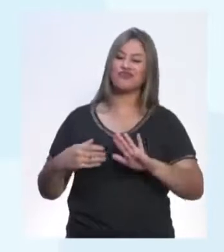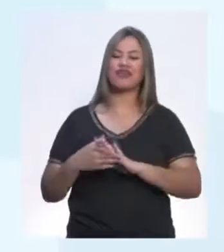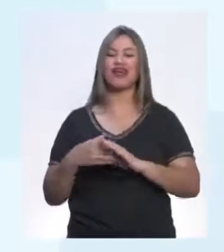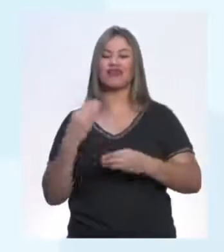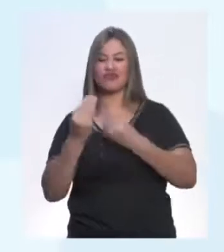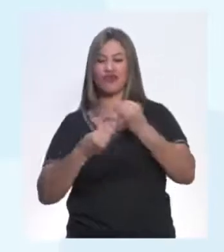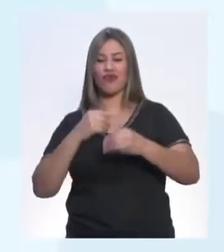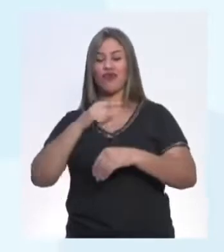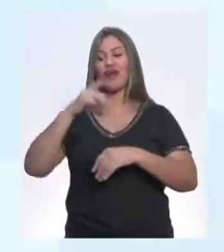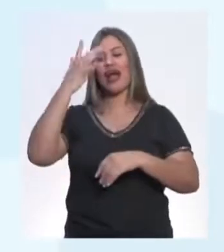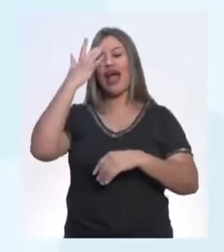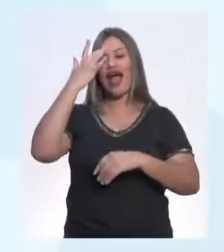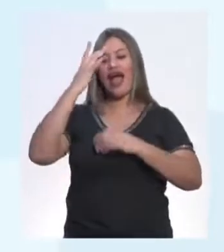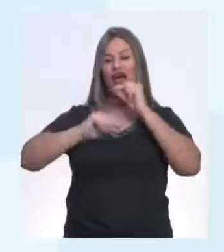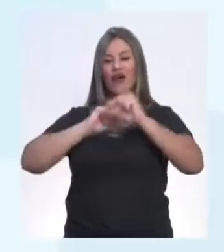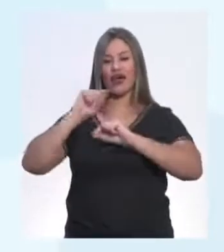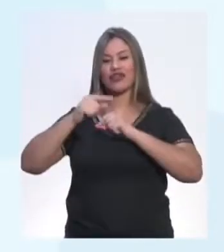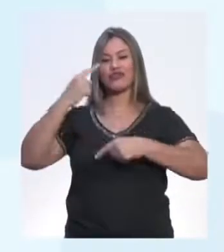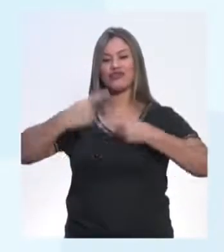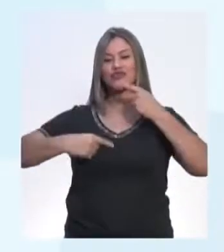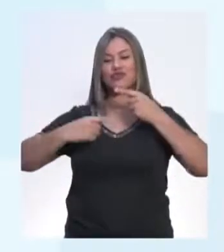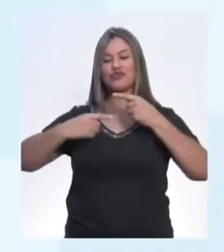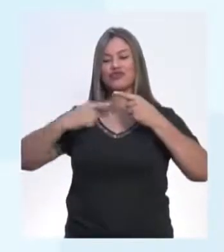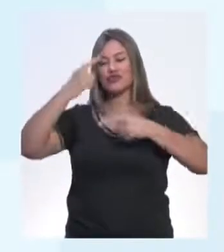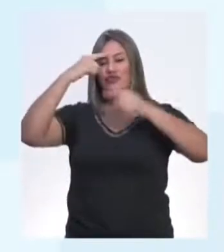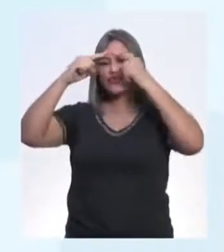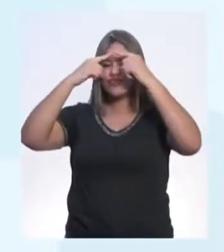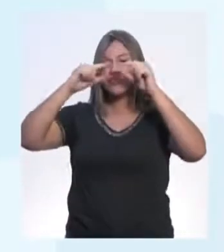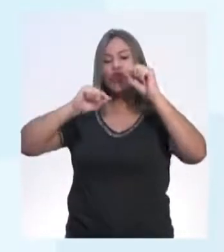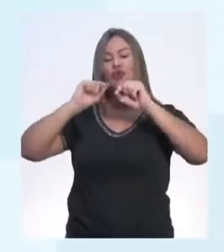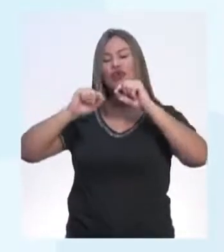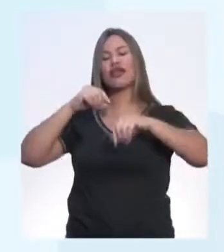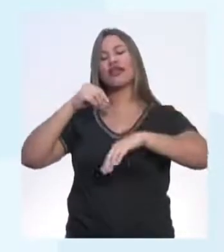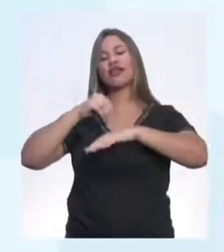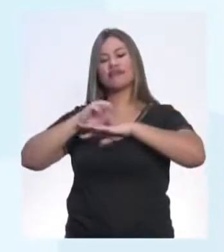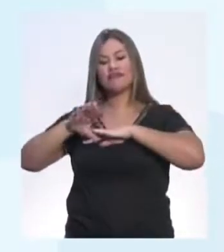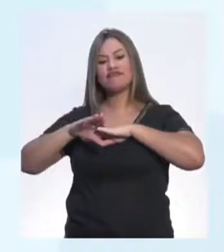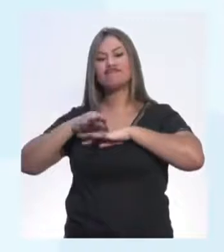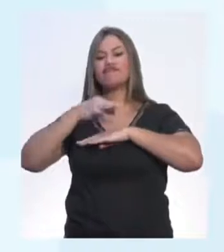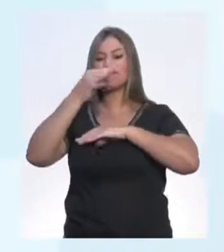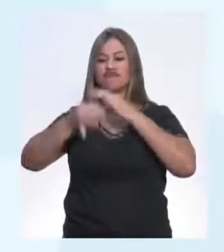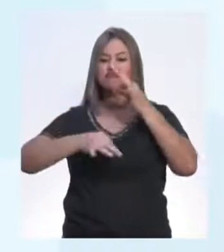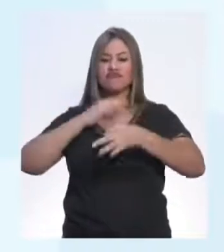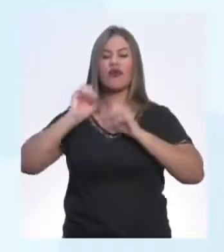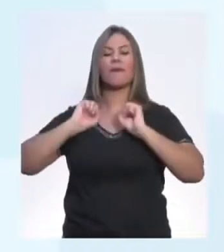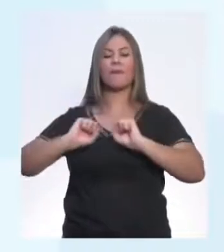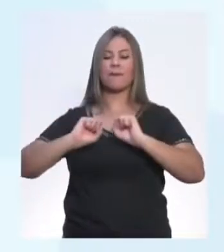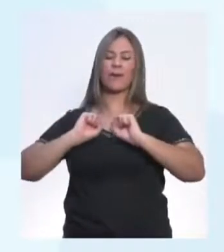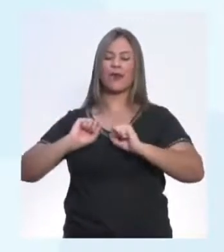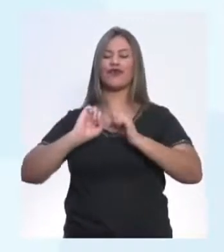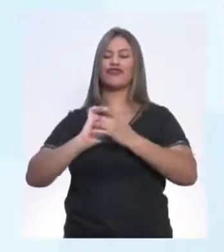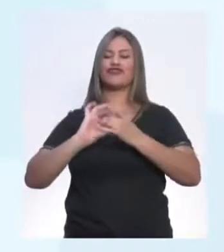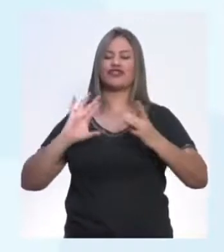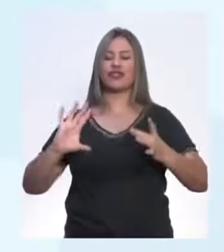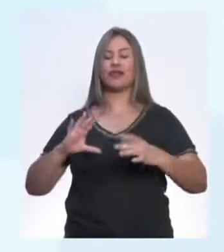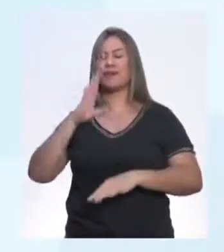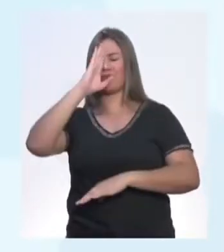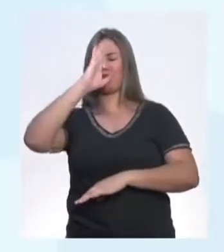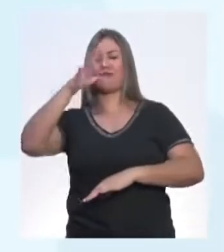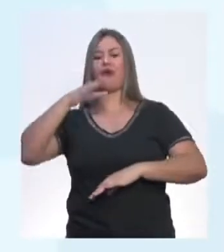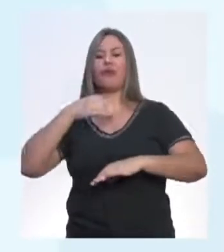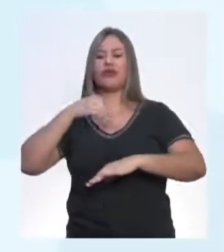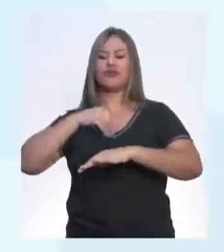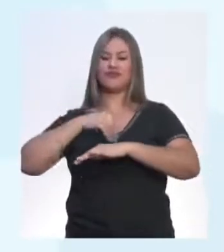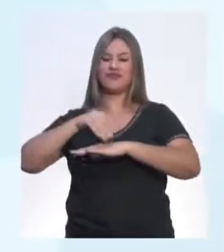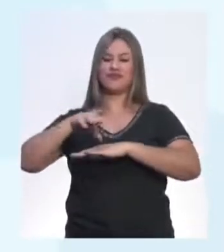que vocês estão achando, quais as dúvidas, sugestões, né, Ale? Sim, principalmente a parte de sugestões, vocês podem colocar